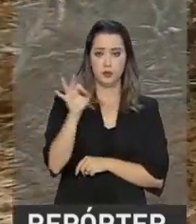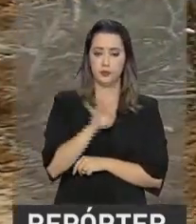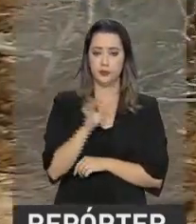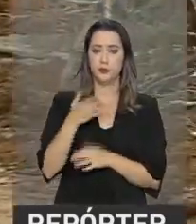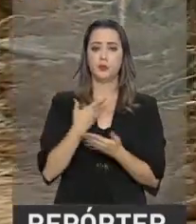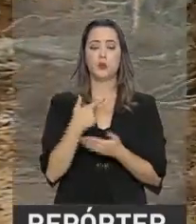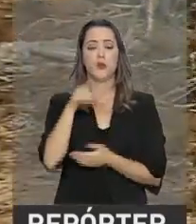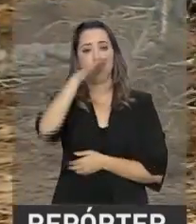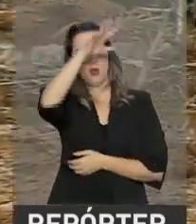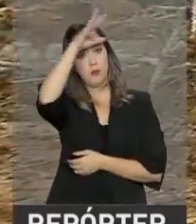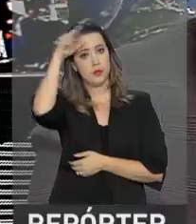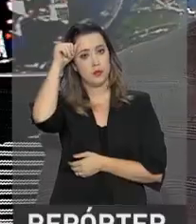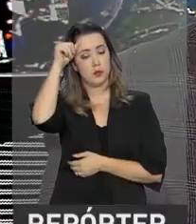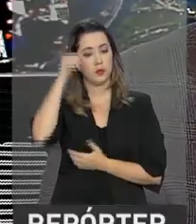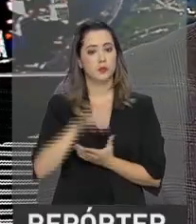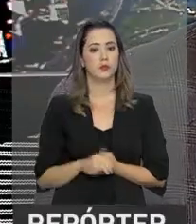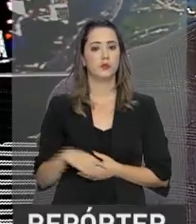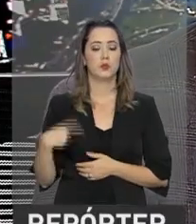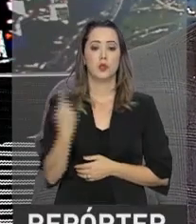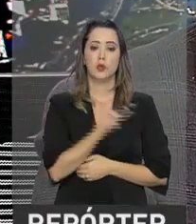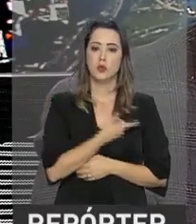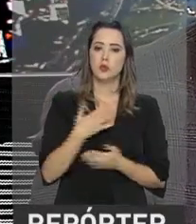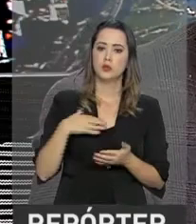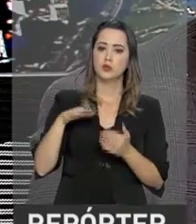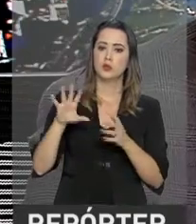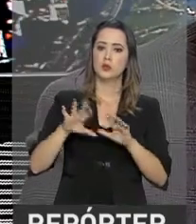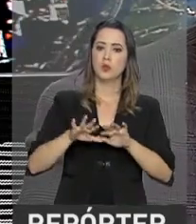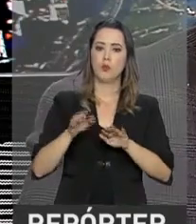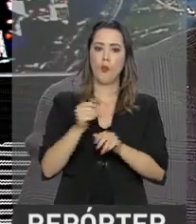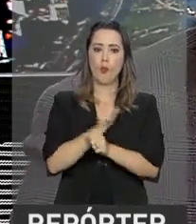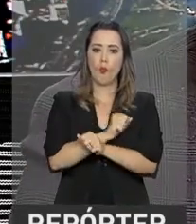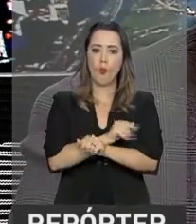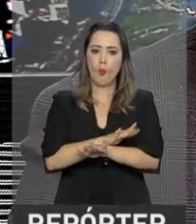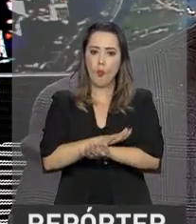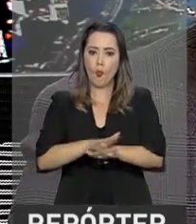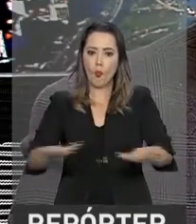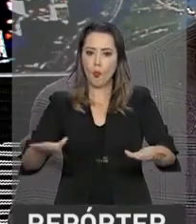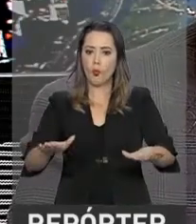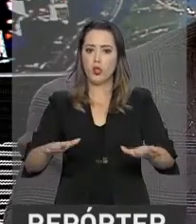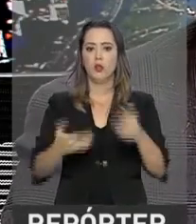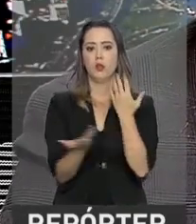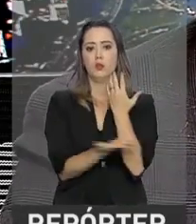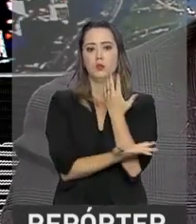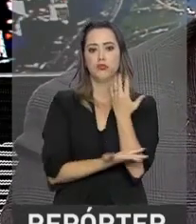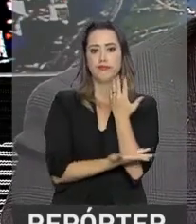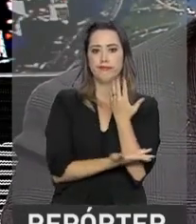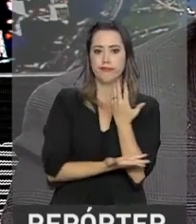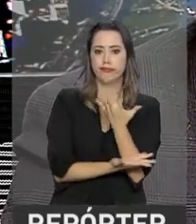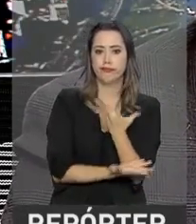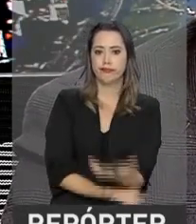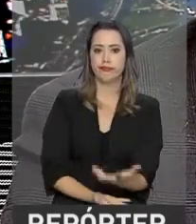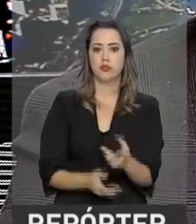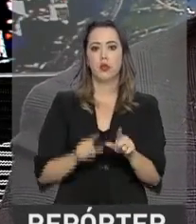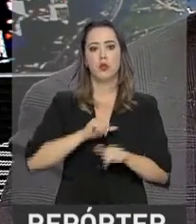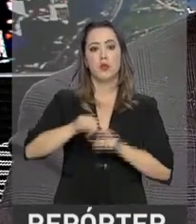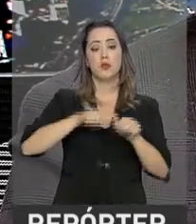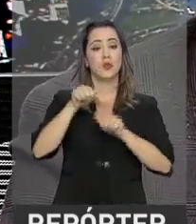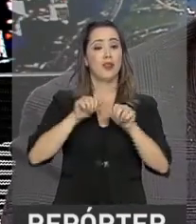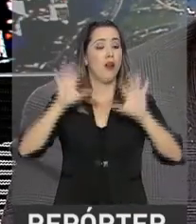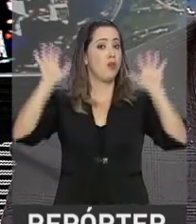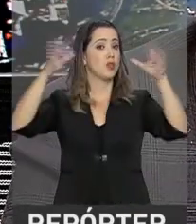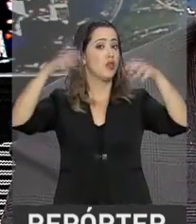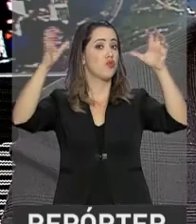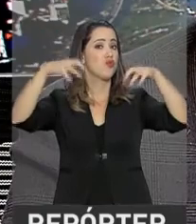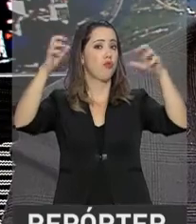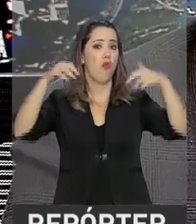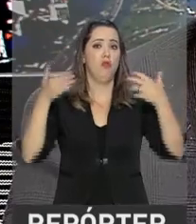na amazônia legal quando nós desmatamos um bioma como amazônico nós mudamos o regime de chuva nós afetamos o